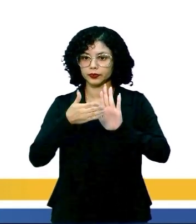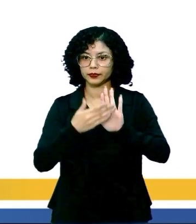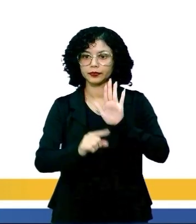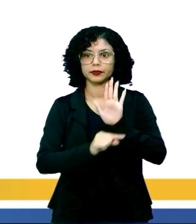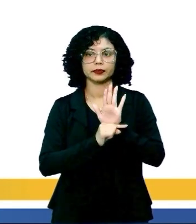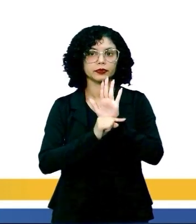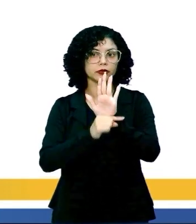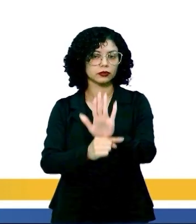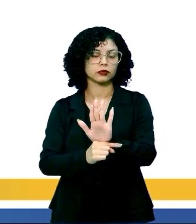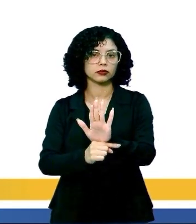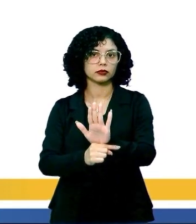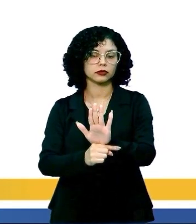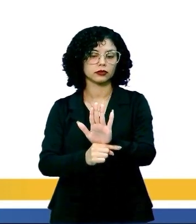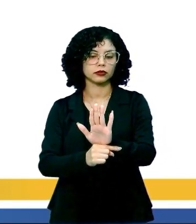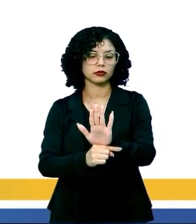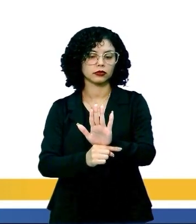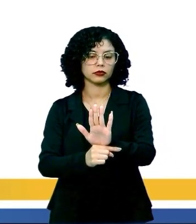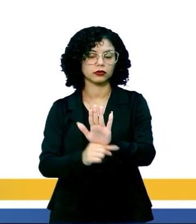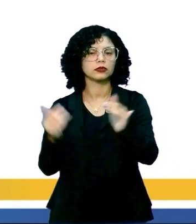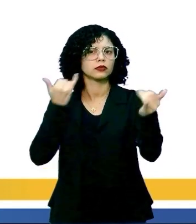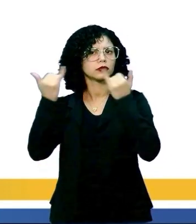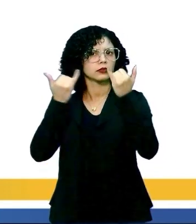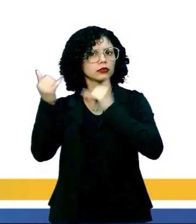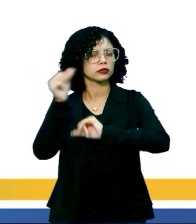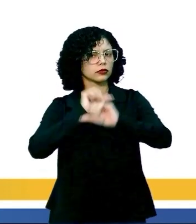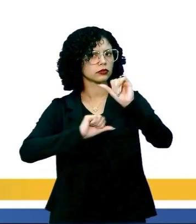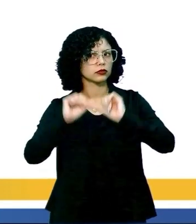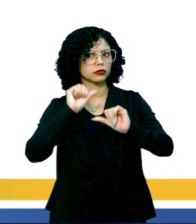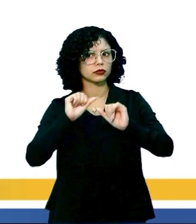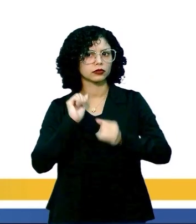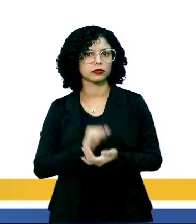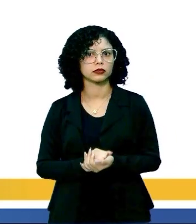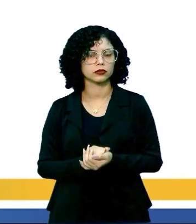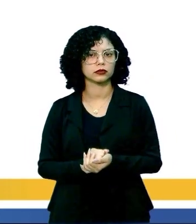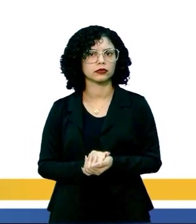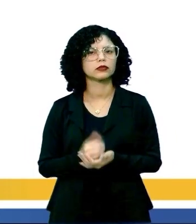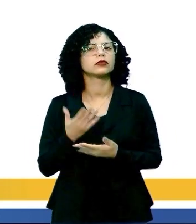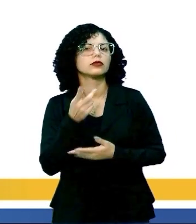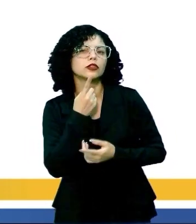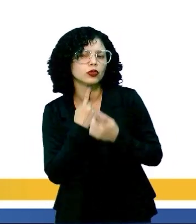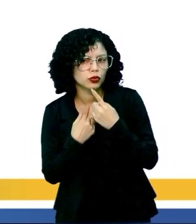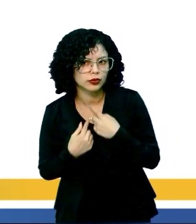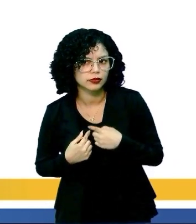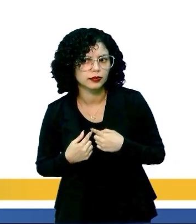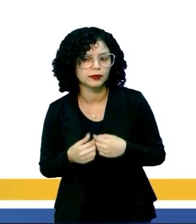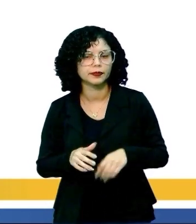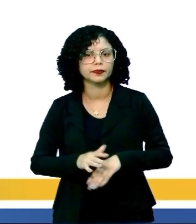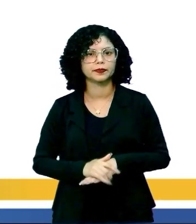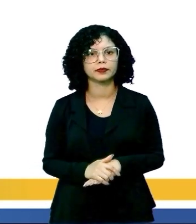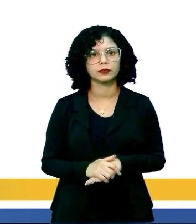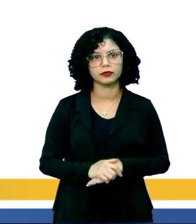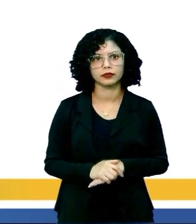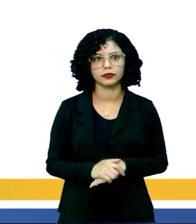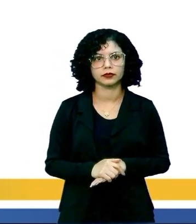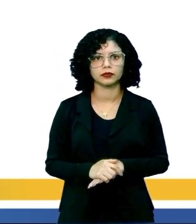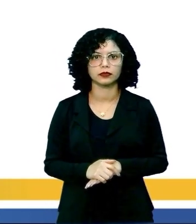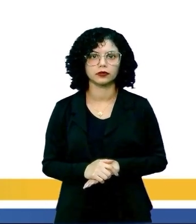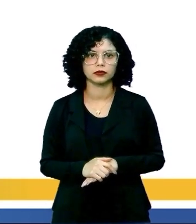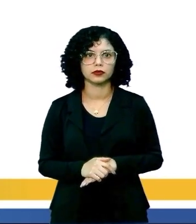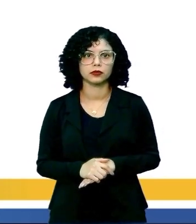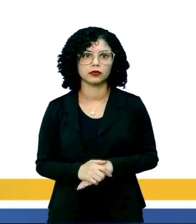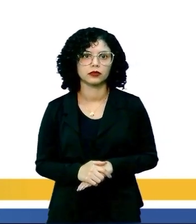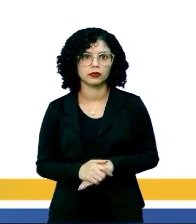promover, digamos que, um programa de troca de interesses, né? A gente já vai entender, calma